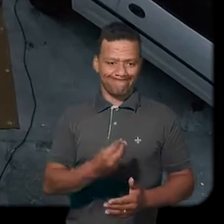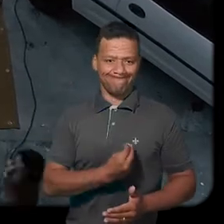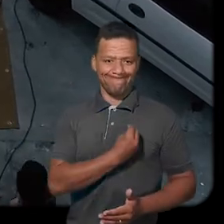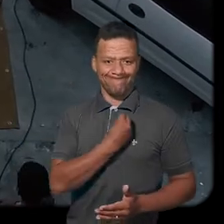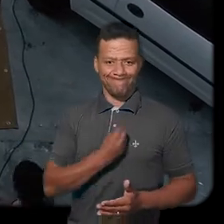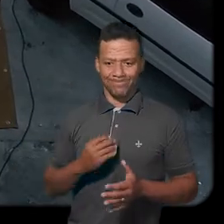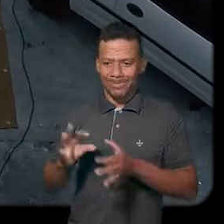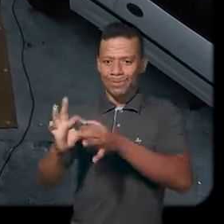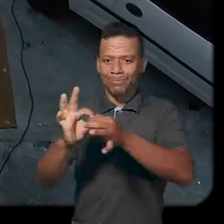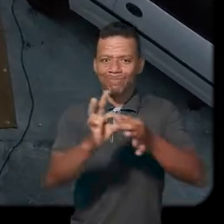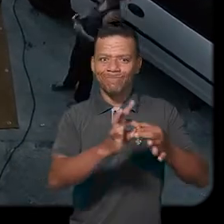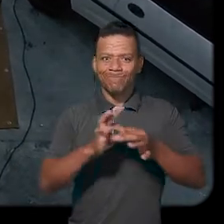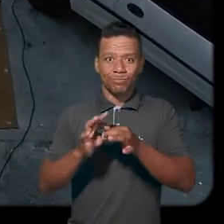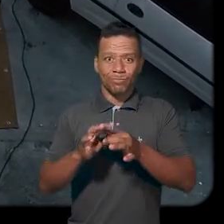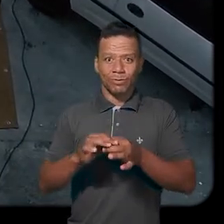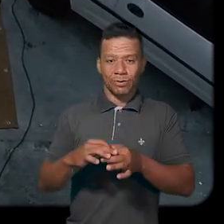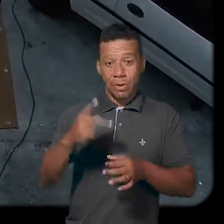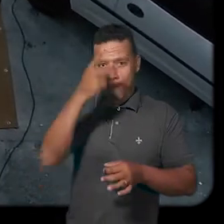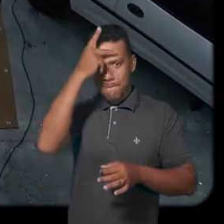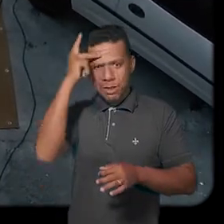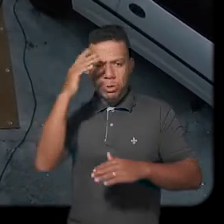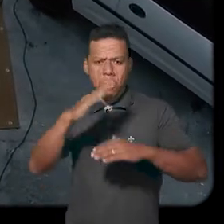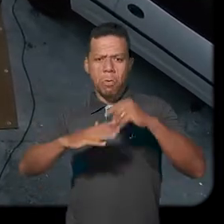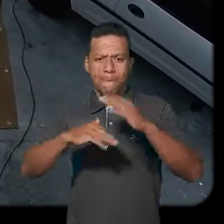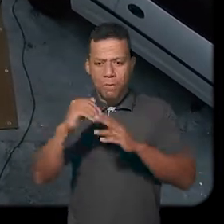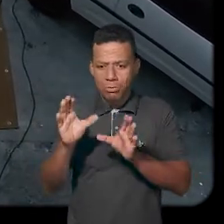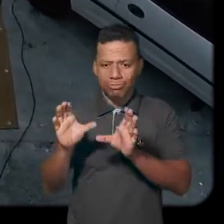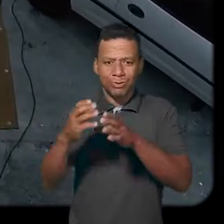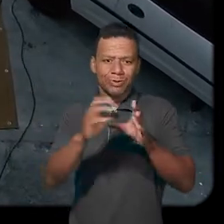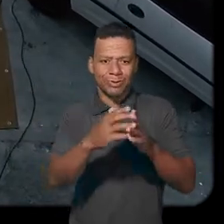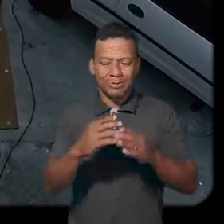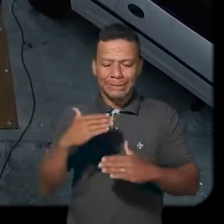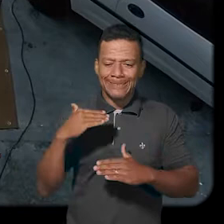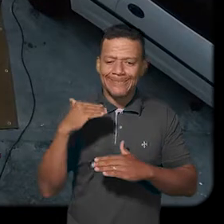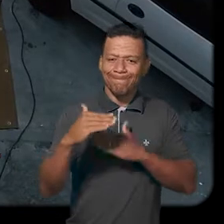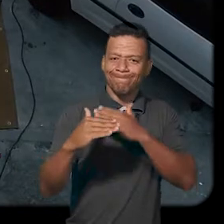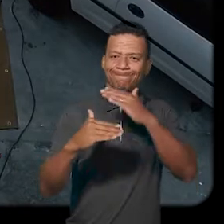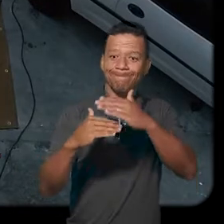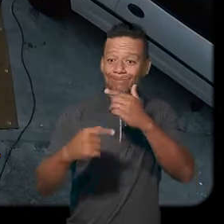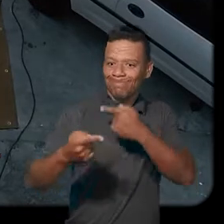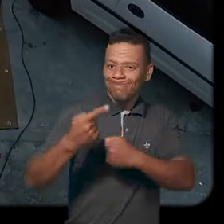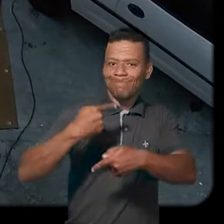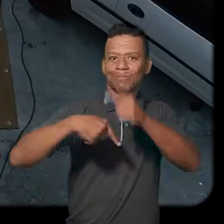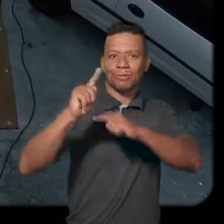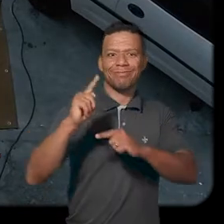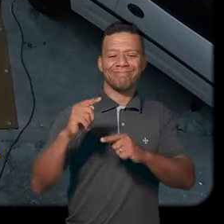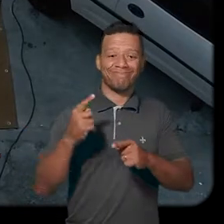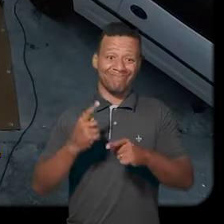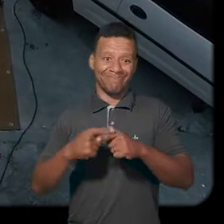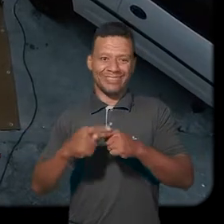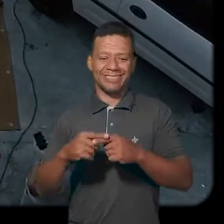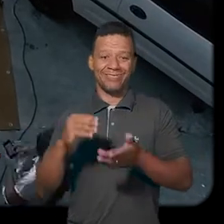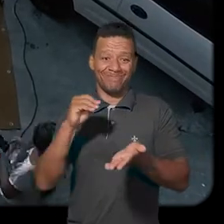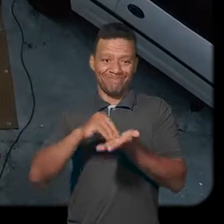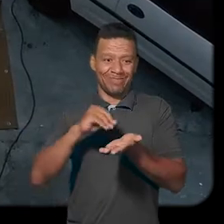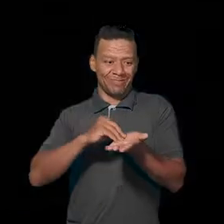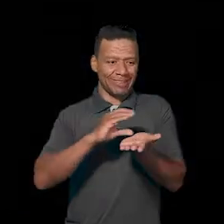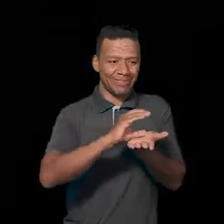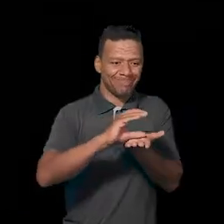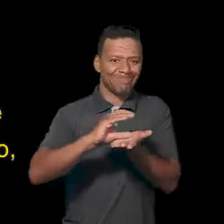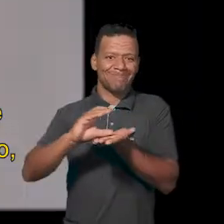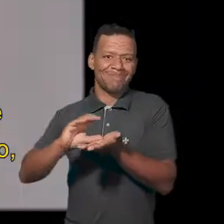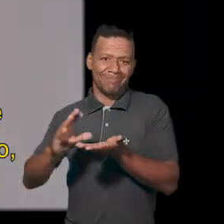rede, com profissionais e grupos que se fortalecem superando adversidades como burocracias, falta de fomento e